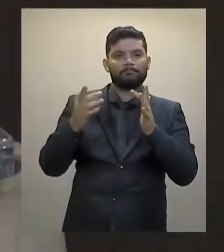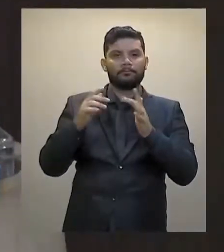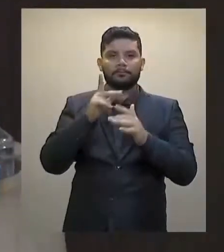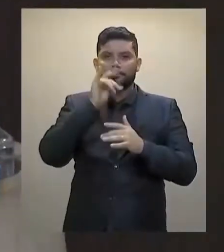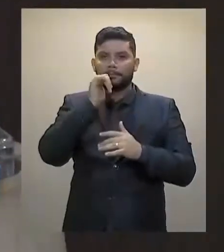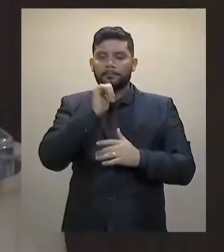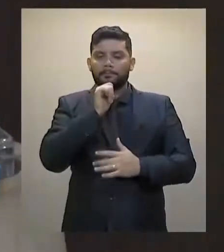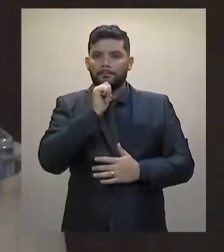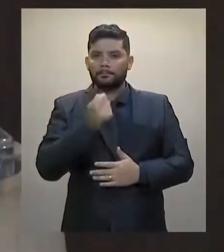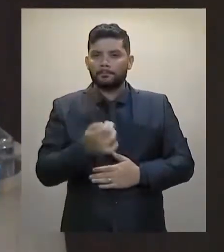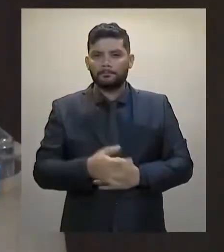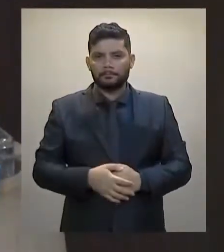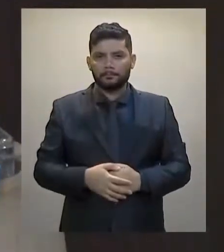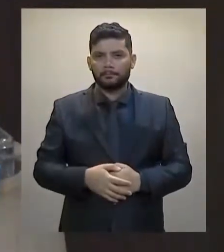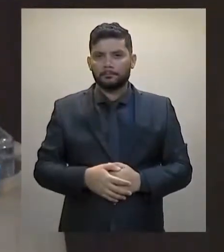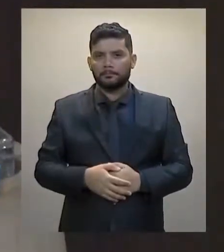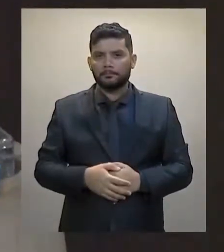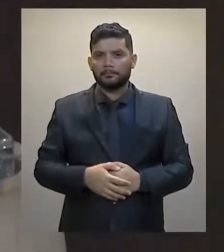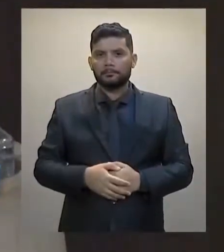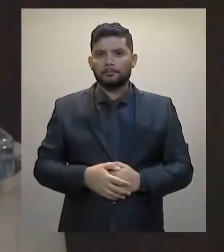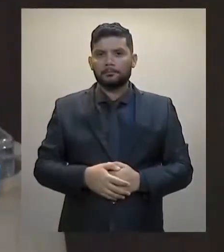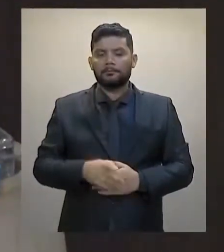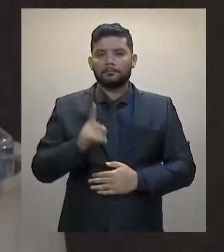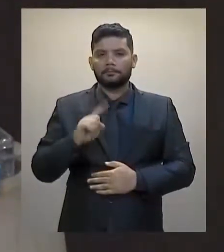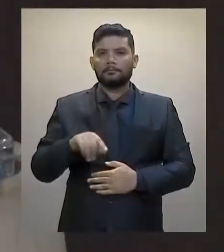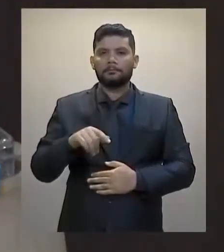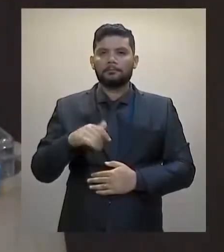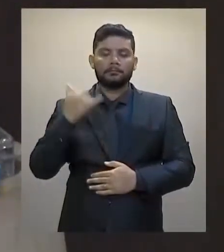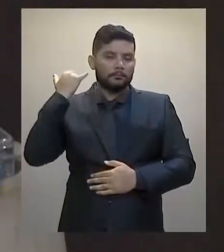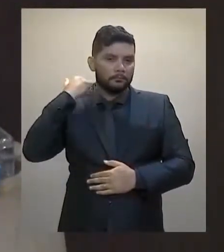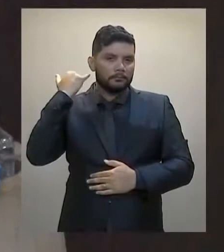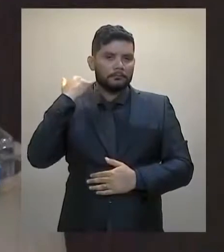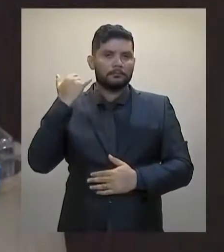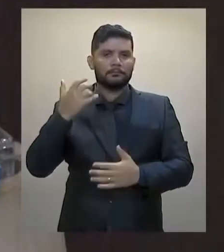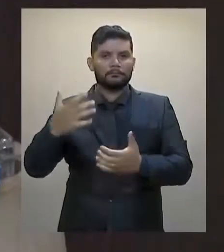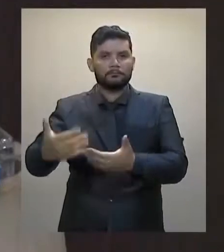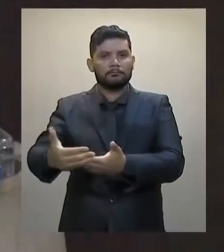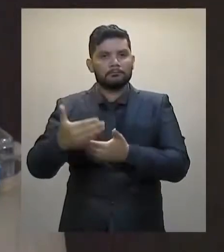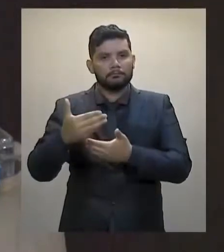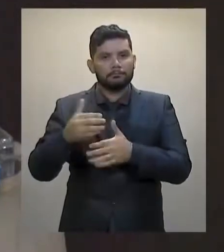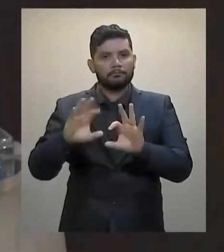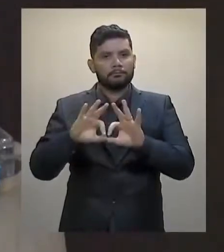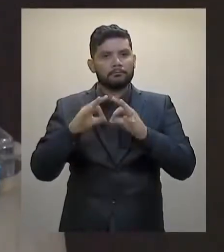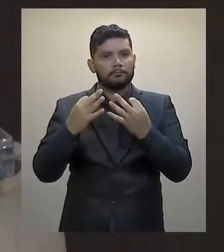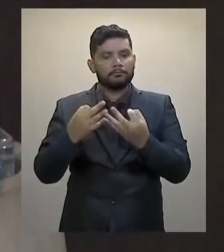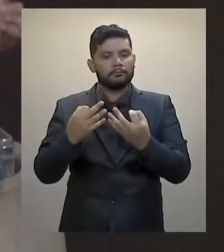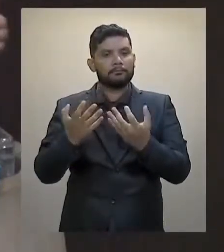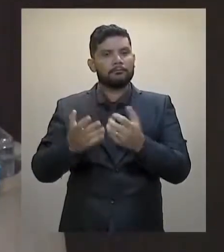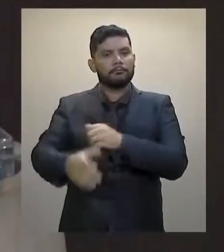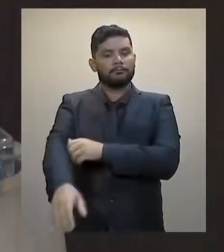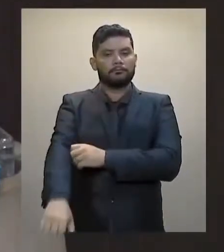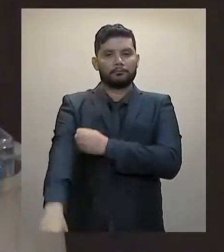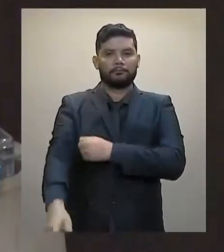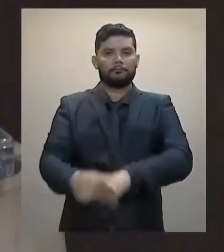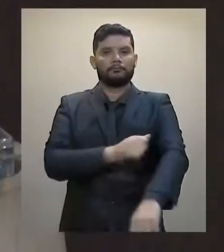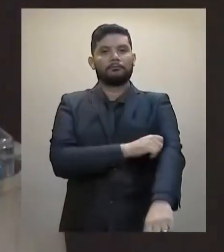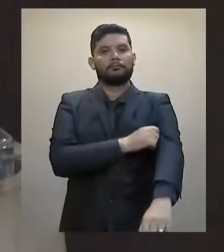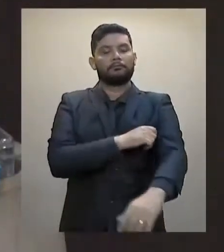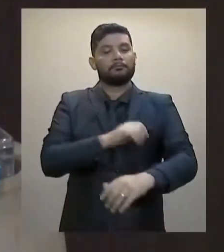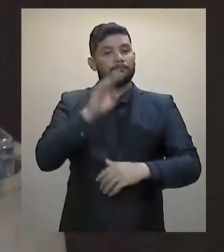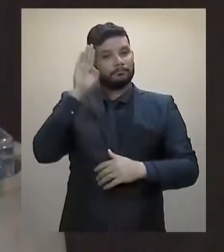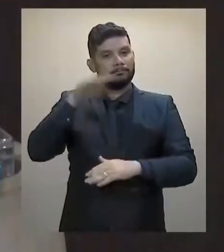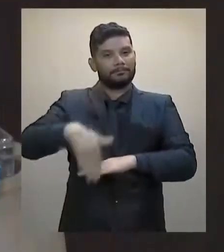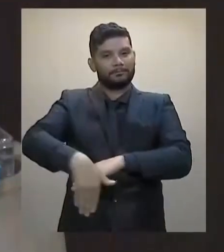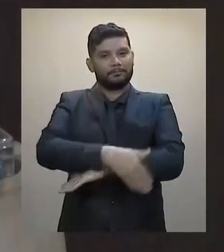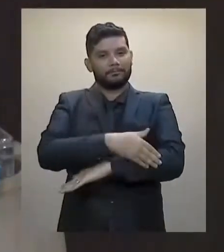coordenação dos serviços de acolhimento institucional, família acolhedora, exatamente para essas crianças e